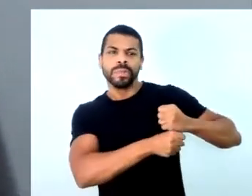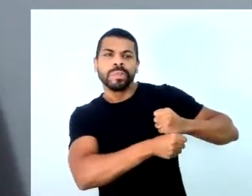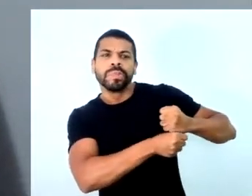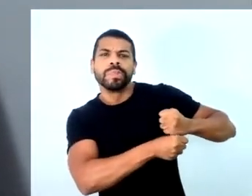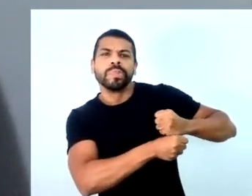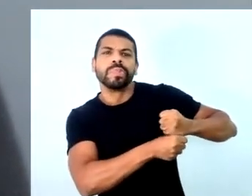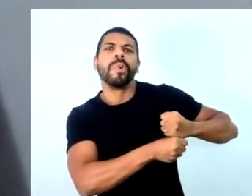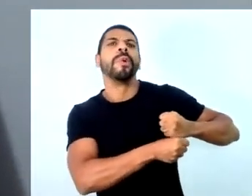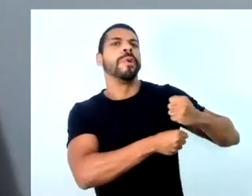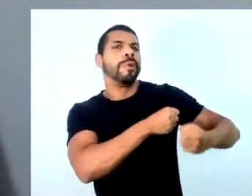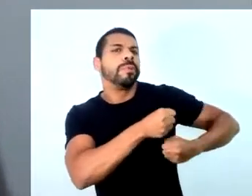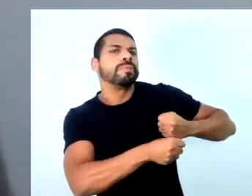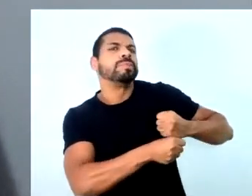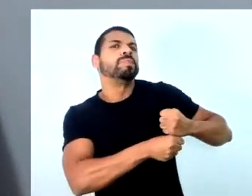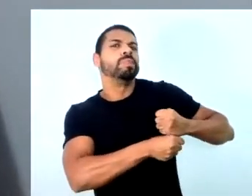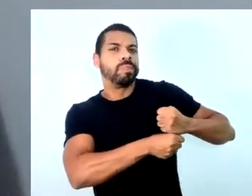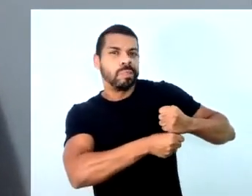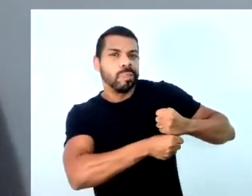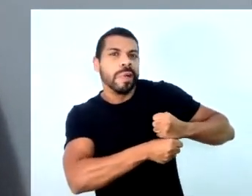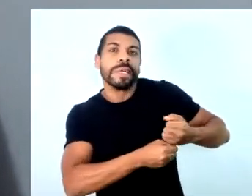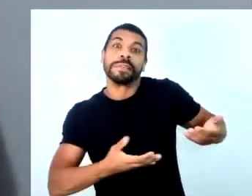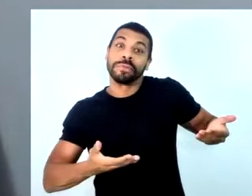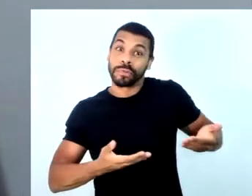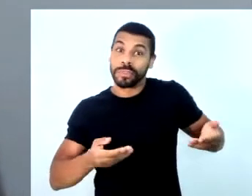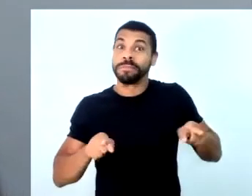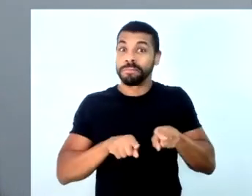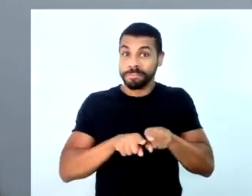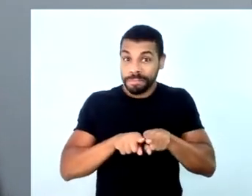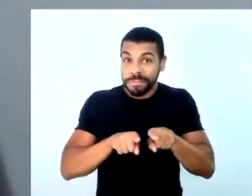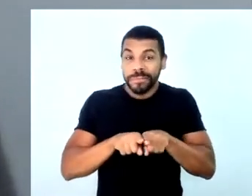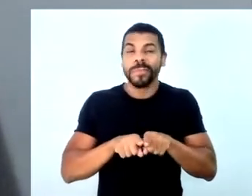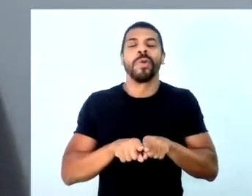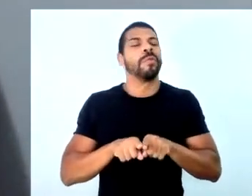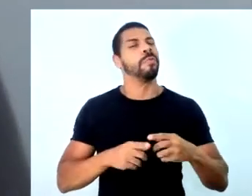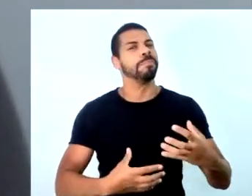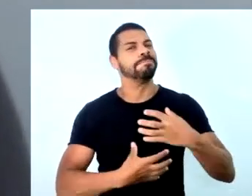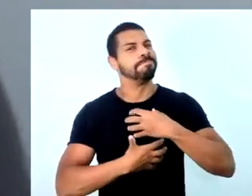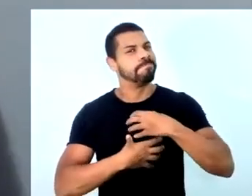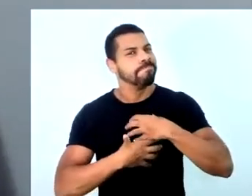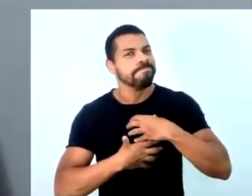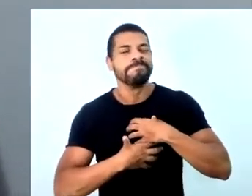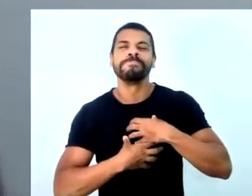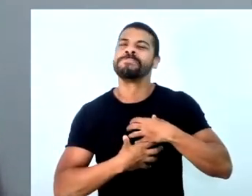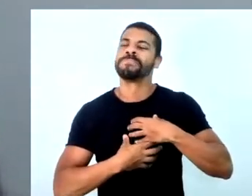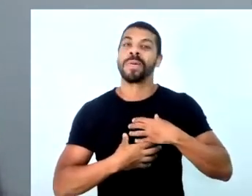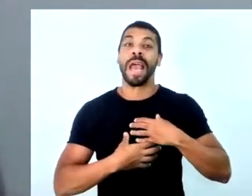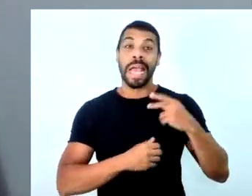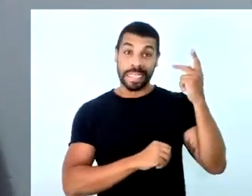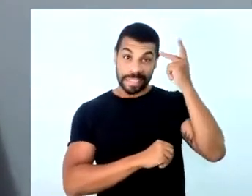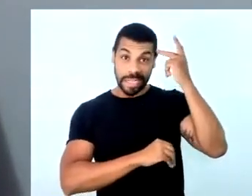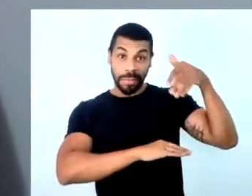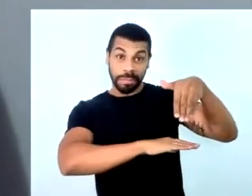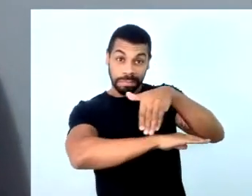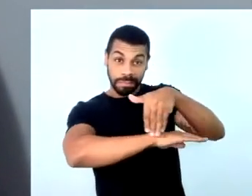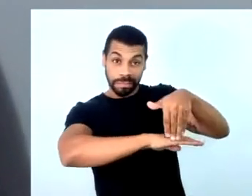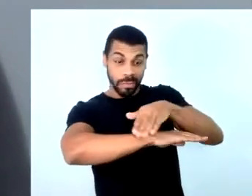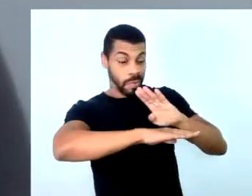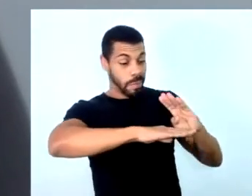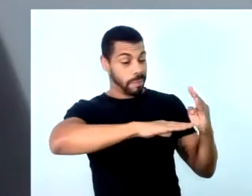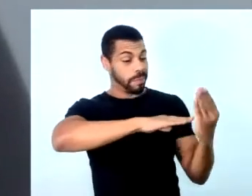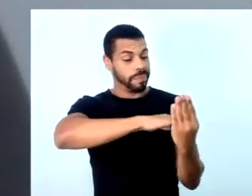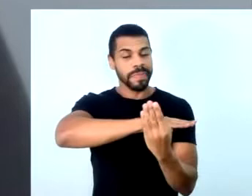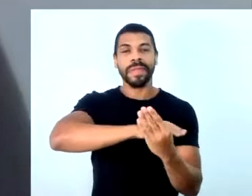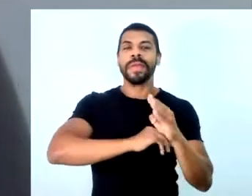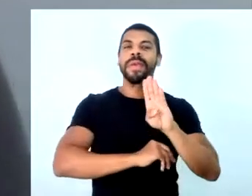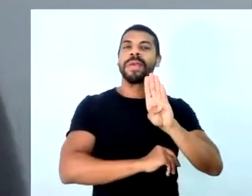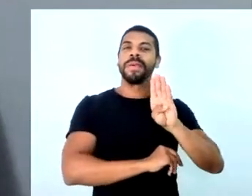Né, todo ano a gente sempre tem uma série de contrapartidas. A gente acabou de realizar uma muito legal na Vila Itororó, aqui em São Paulo,